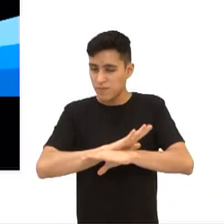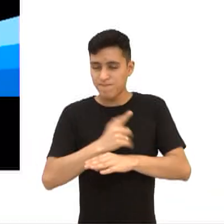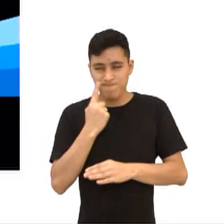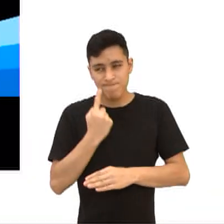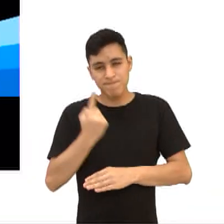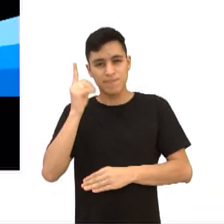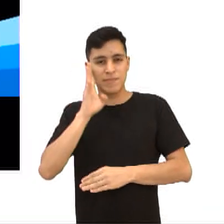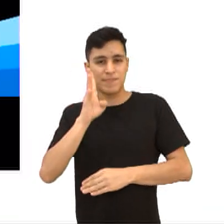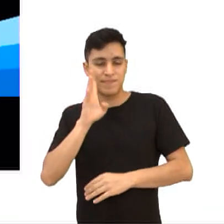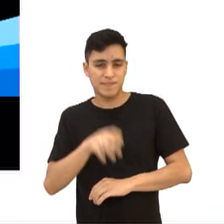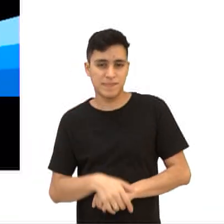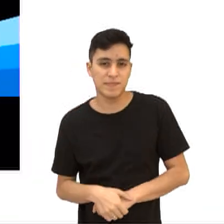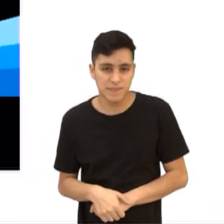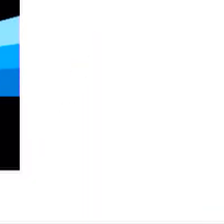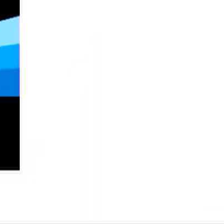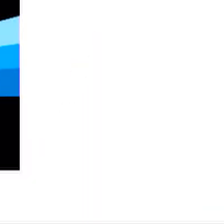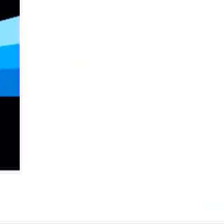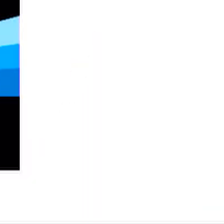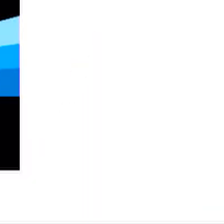bacana.